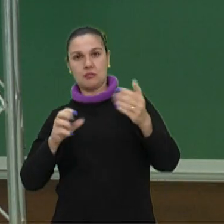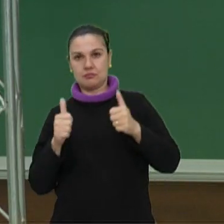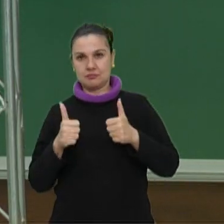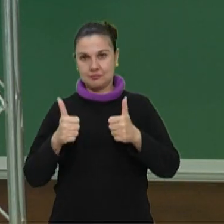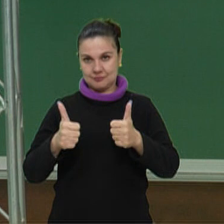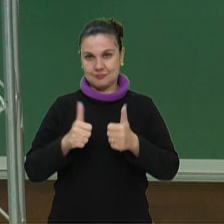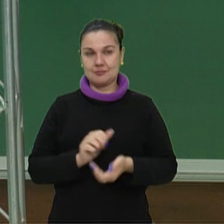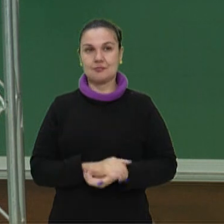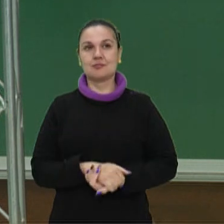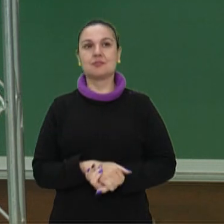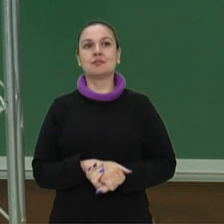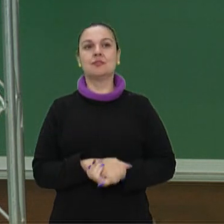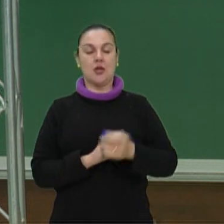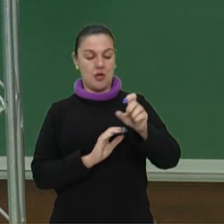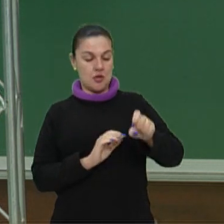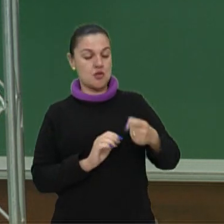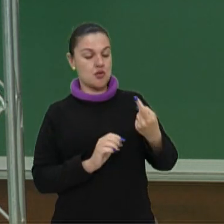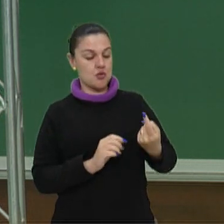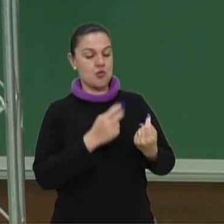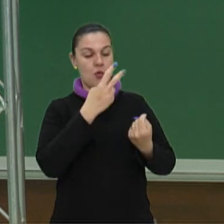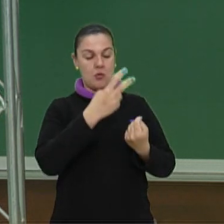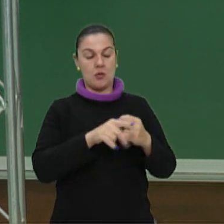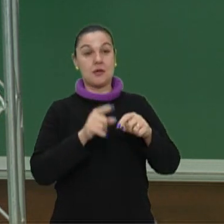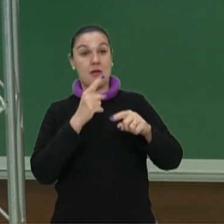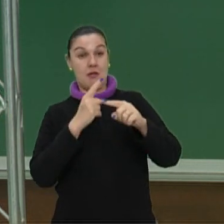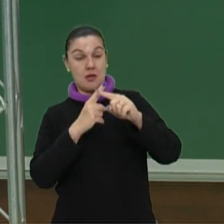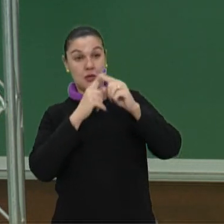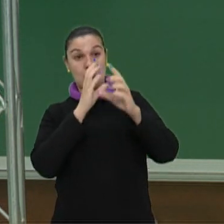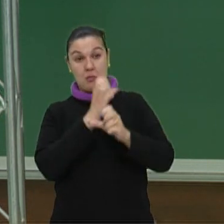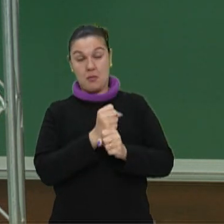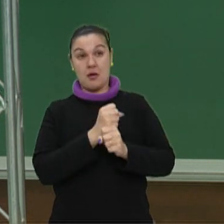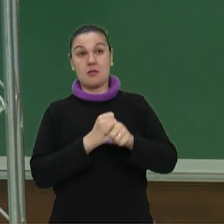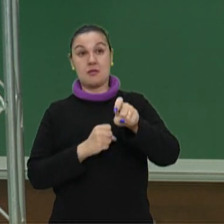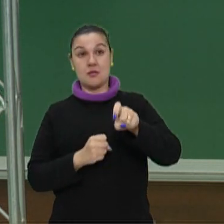ok? x1 ao quadrado mais x2 ao quadrado igual a 23.